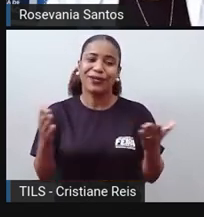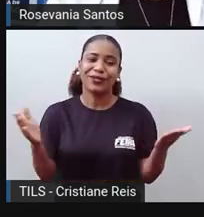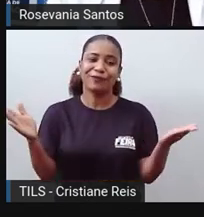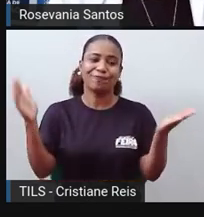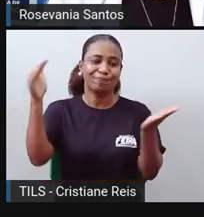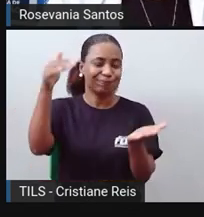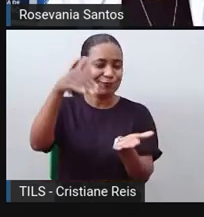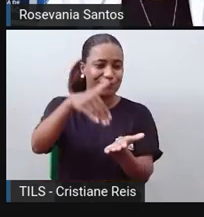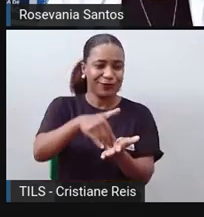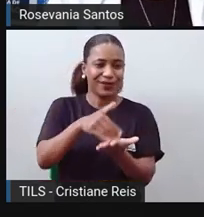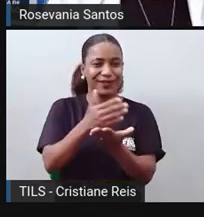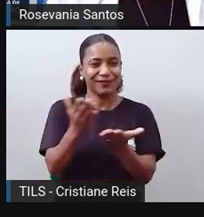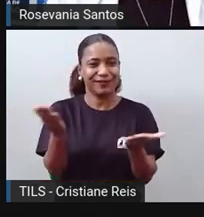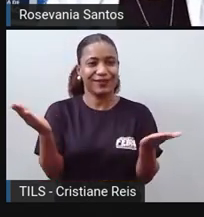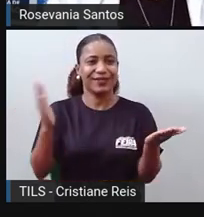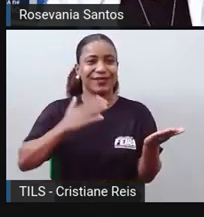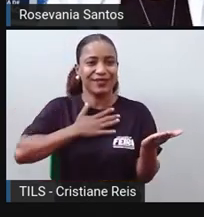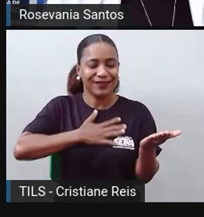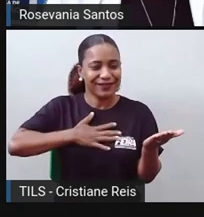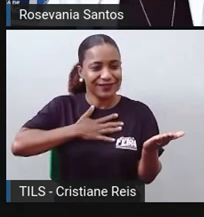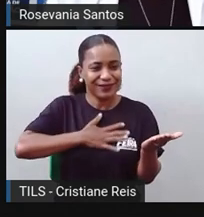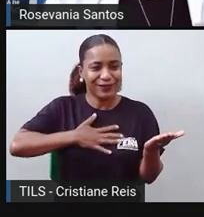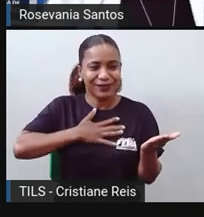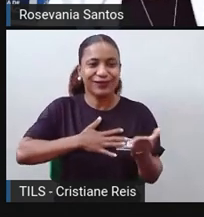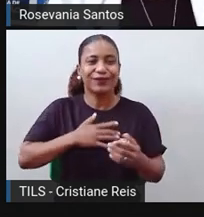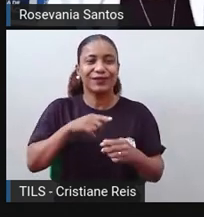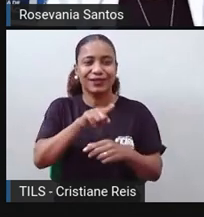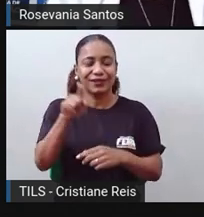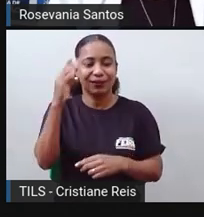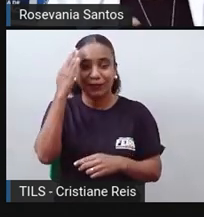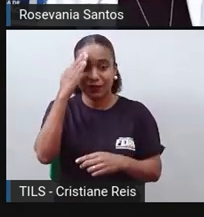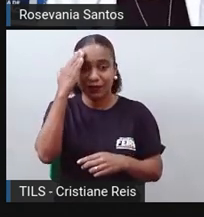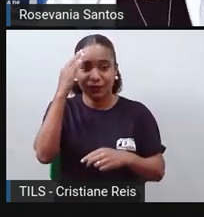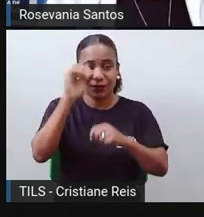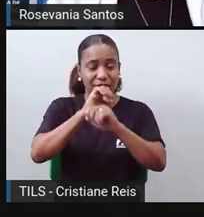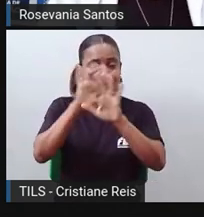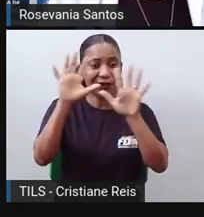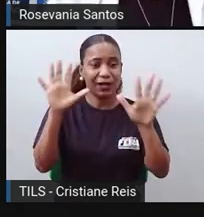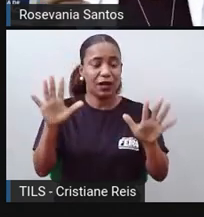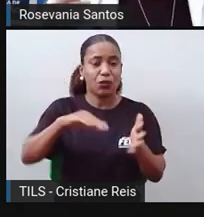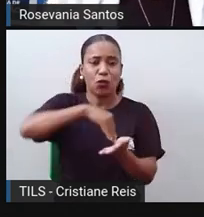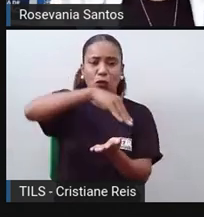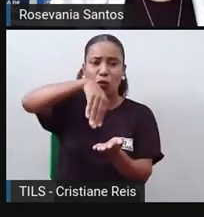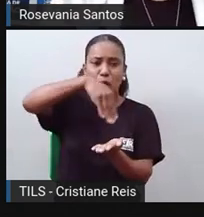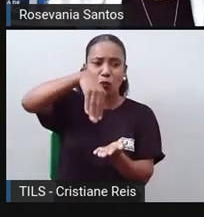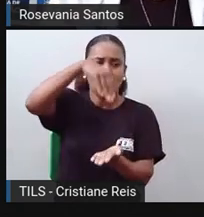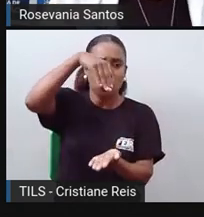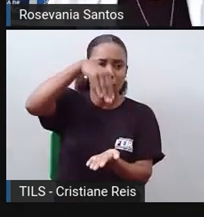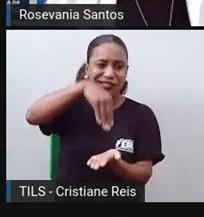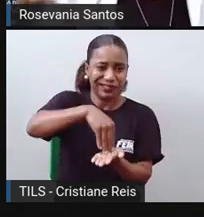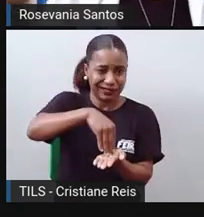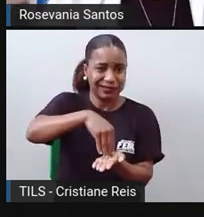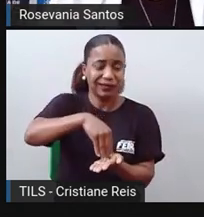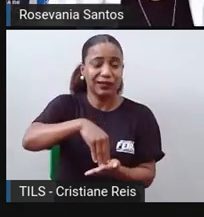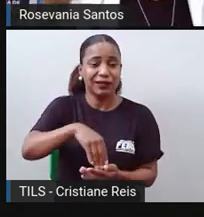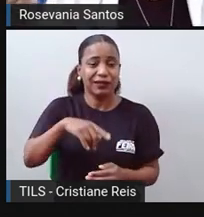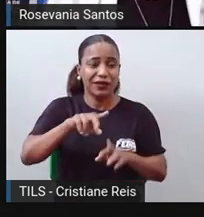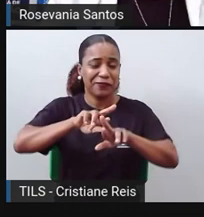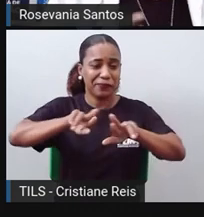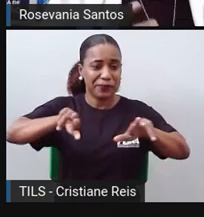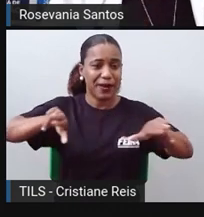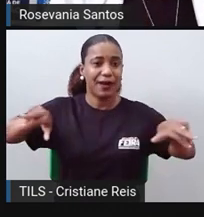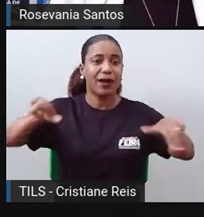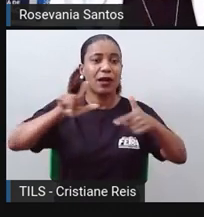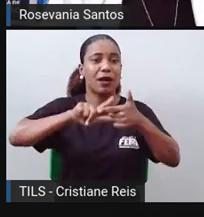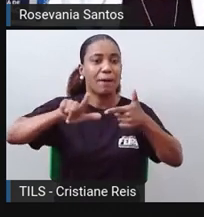aula. Espero que você tenha, né, compreendido. O Oriente Médio, como vocês perceberam, tem uma série de questões. A gente ainda poderia aqui ficar,